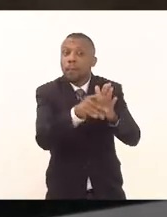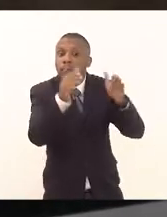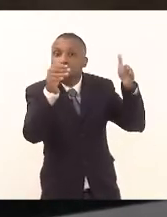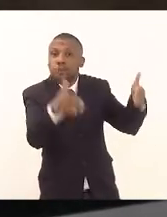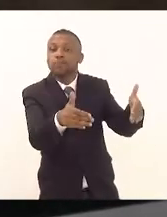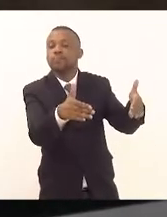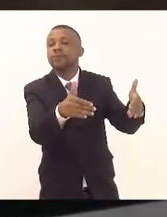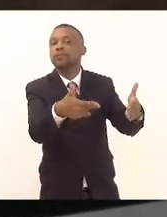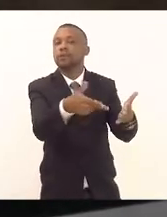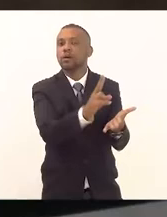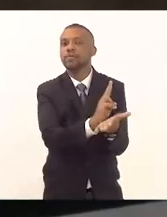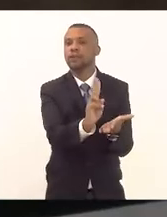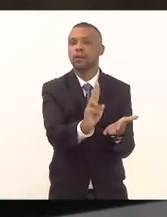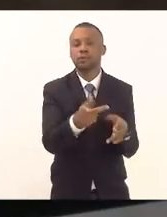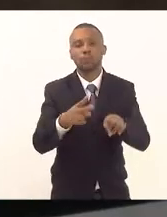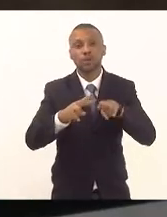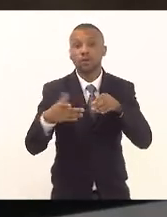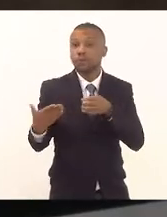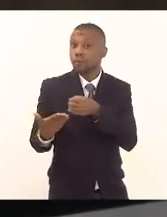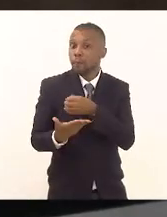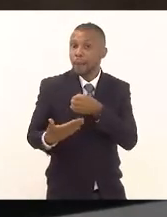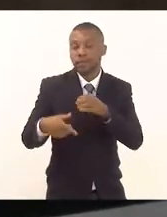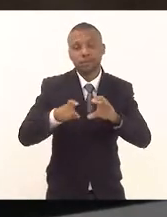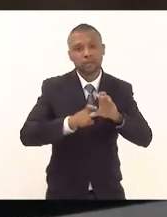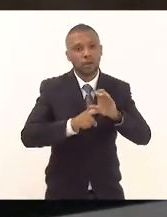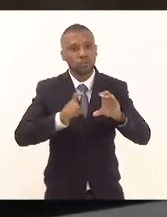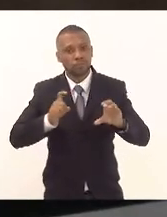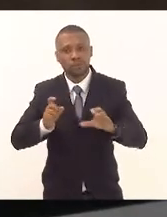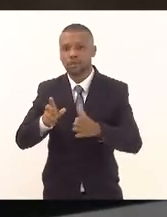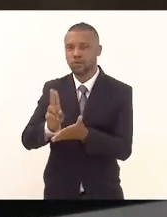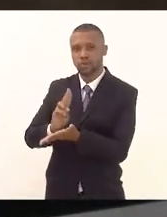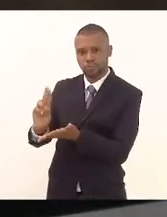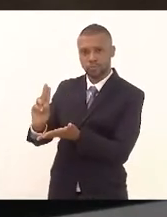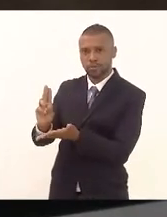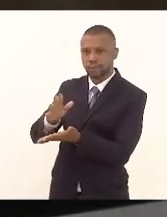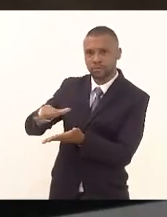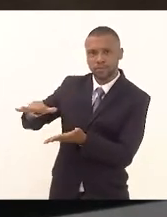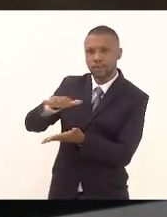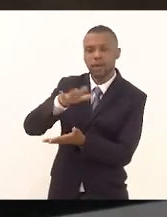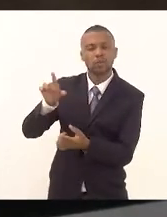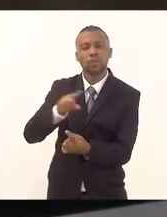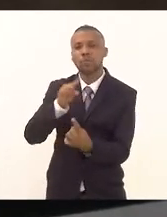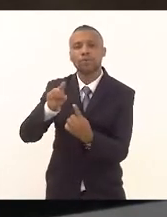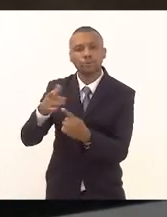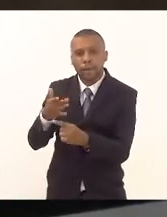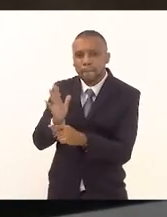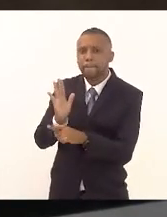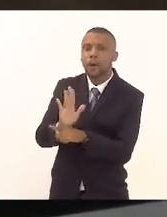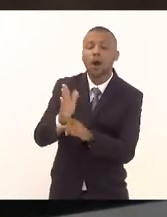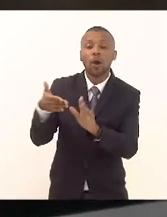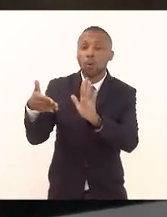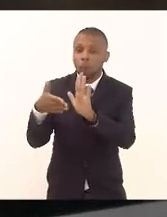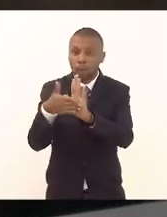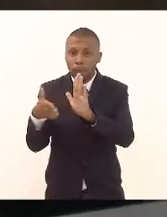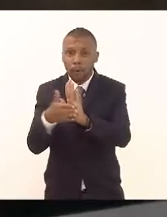universidade. Por isso, com base no princípio da autonomia universitária e a fim de contribuir com a